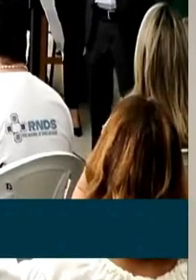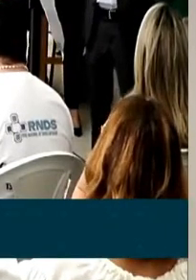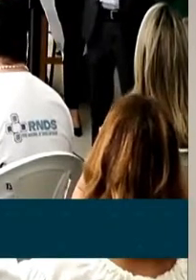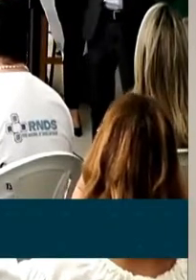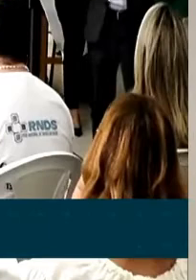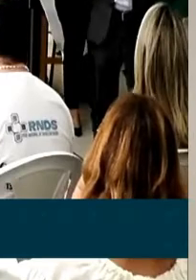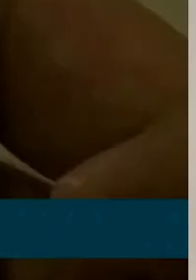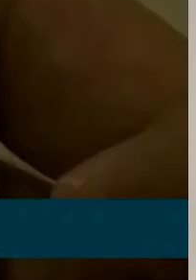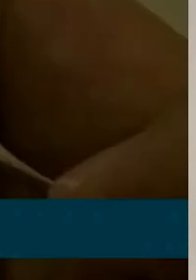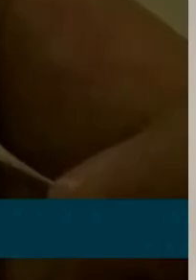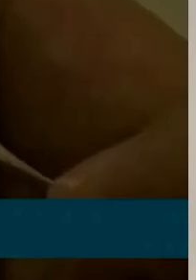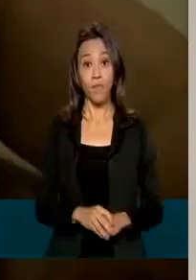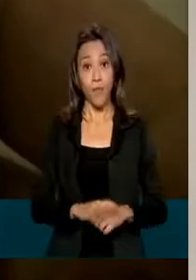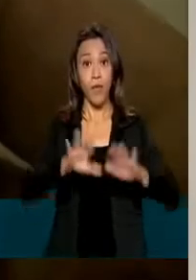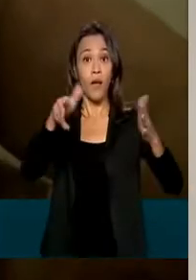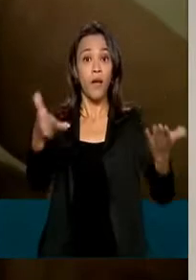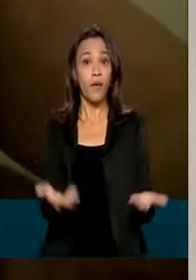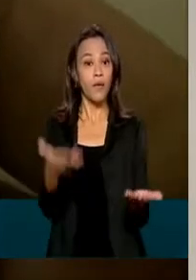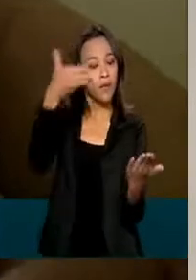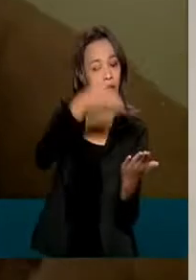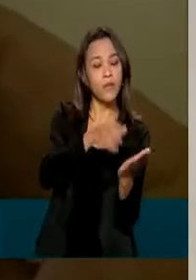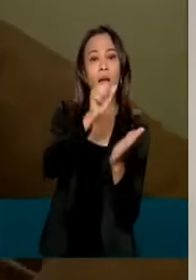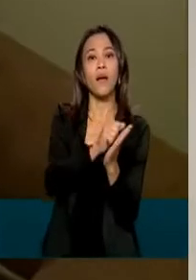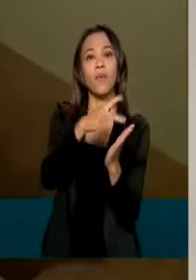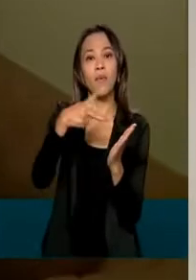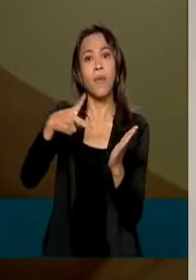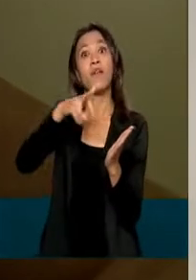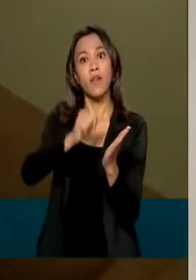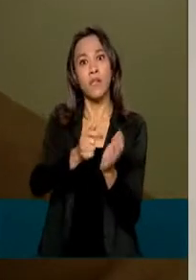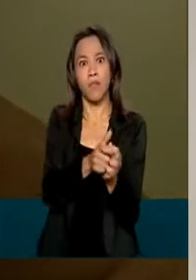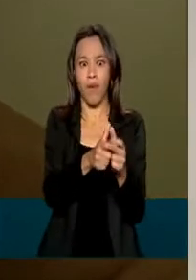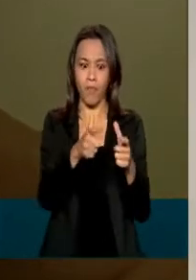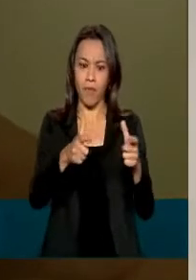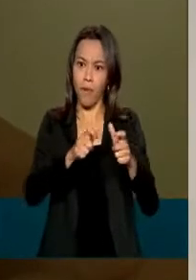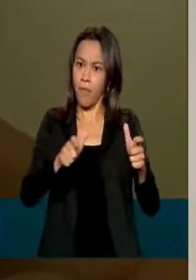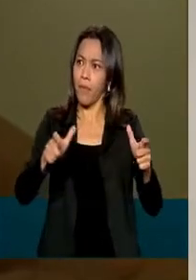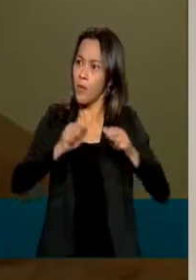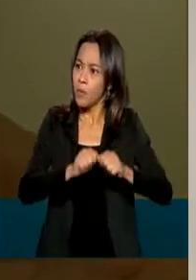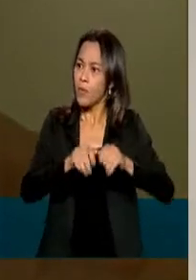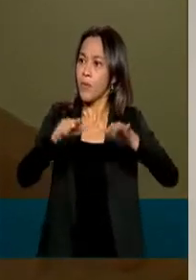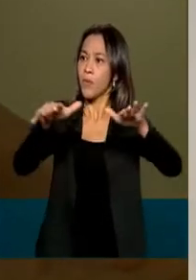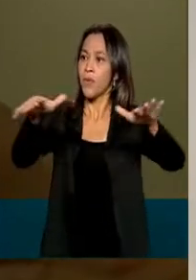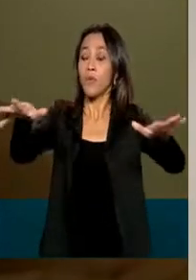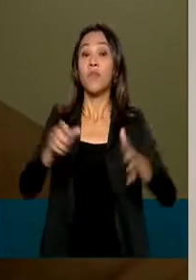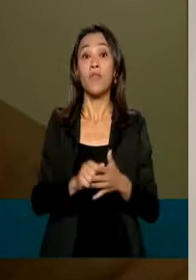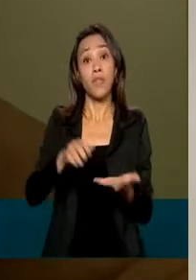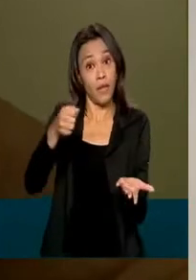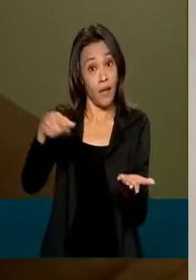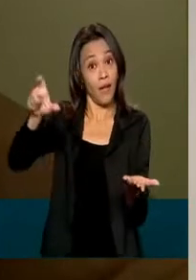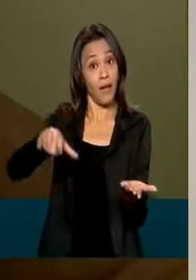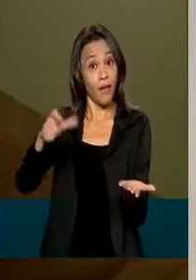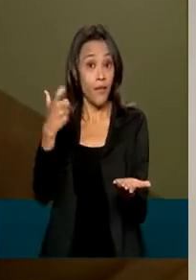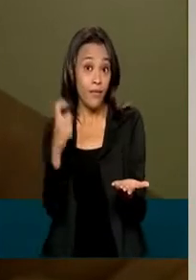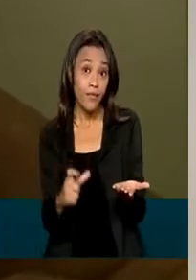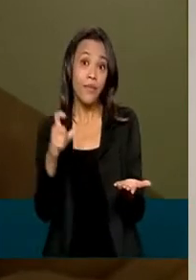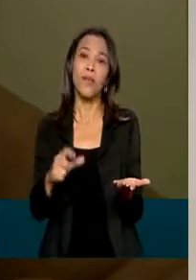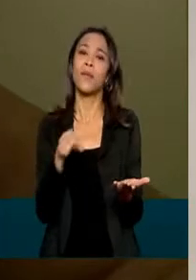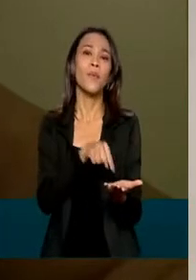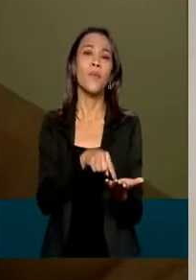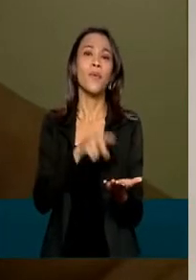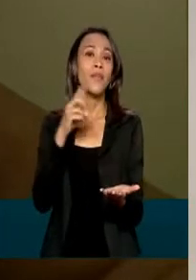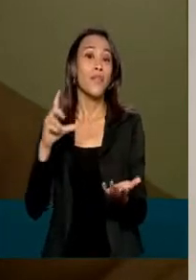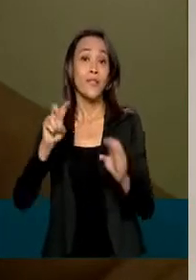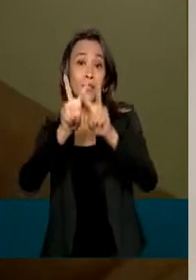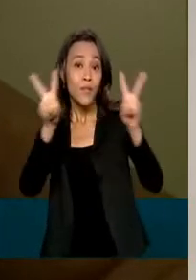Paulo e vice-versa. Agora o aplicativo será ampliado e vai oferecer a Carteira Nacional Digital de